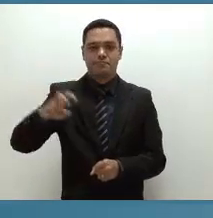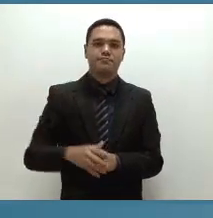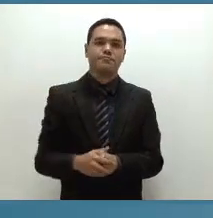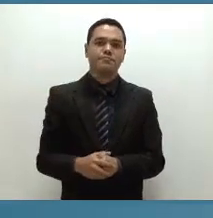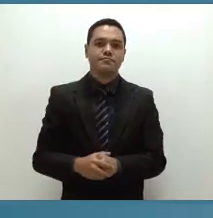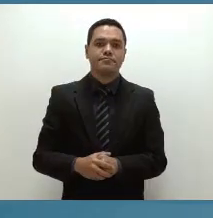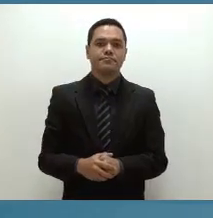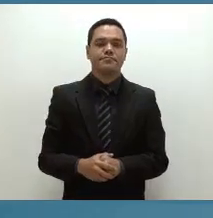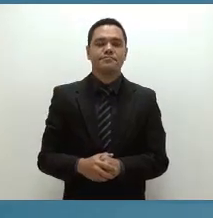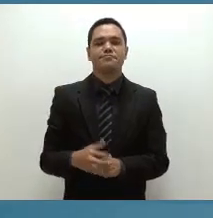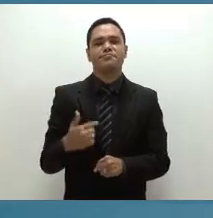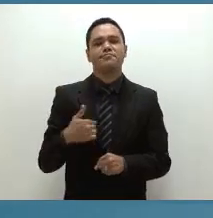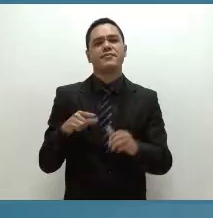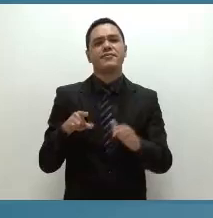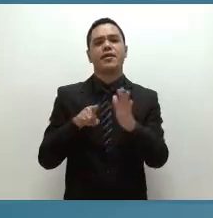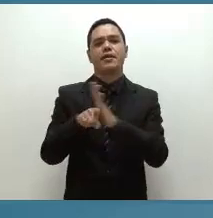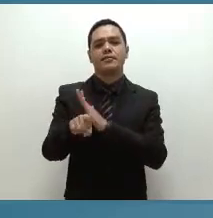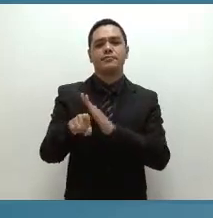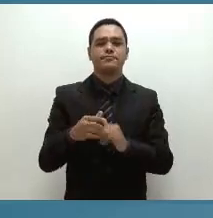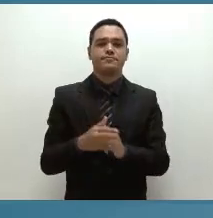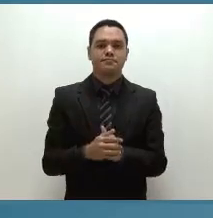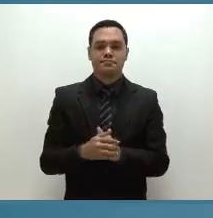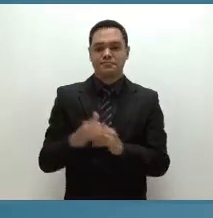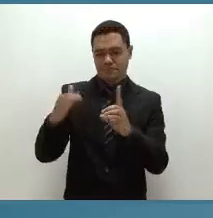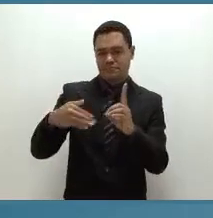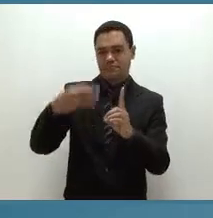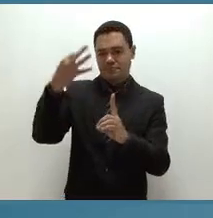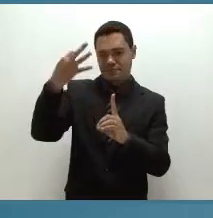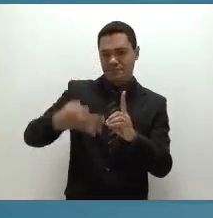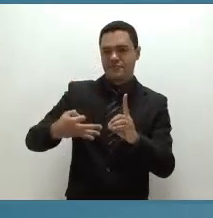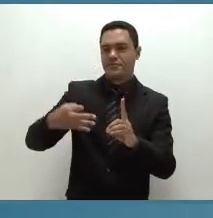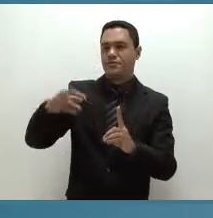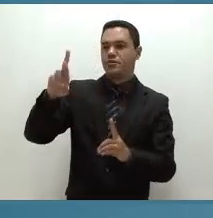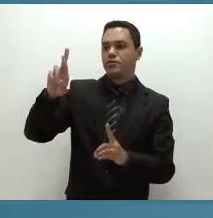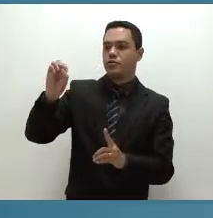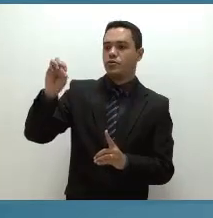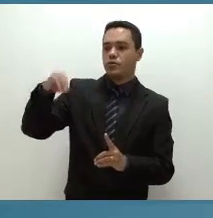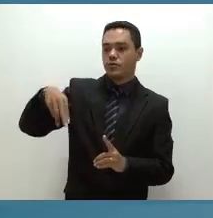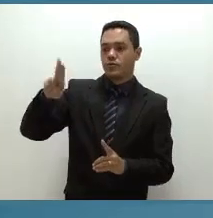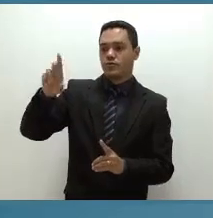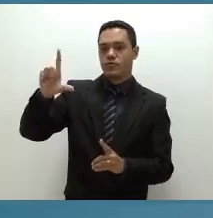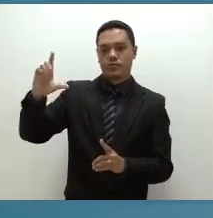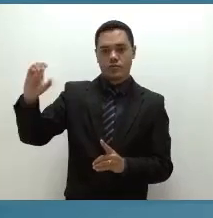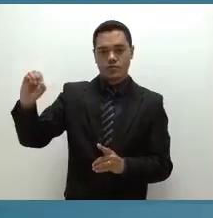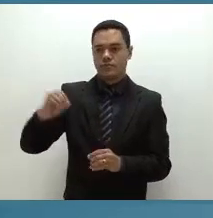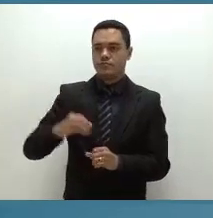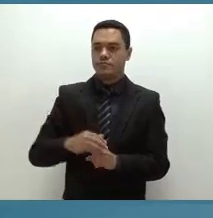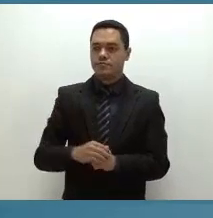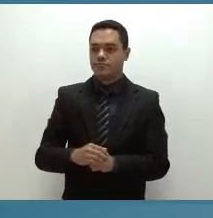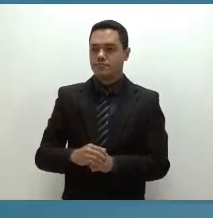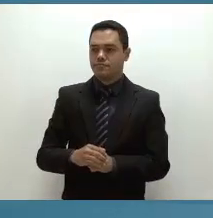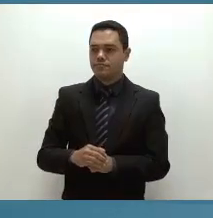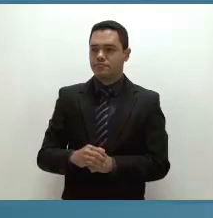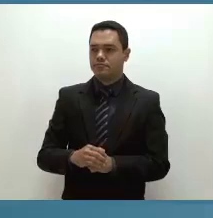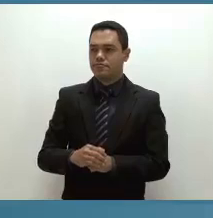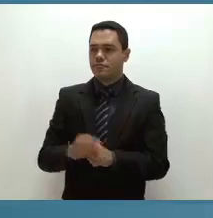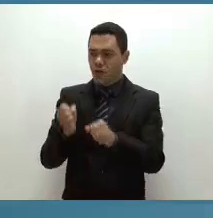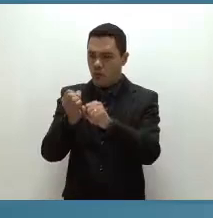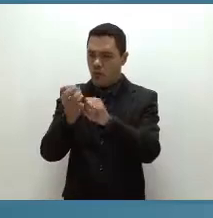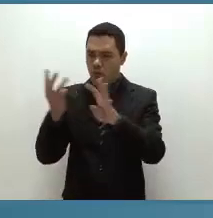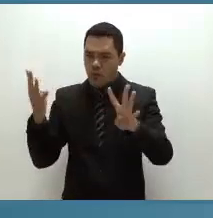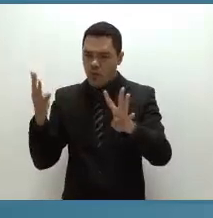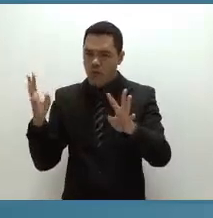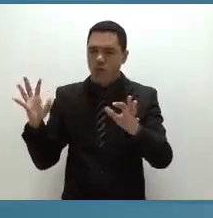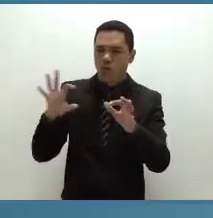Eu pergunto, desembargador Rômulo José Ferreira Nunes, Vossa Excelência concorre ao cargo?